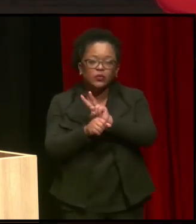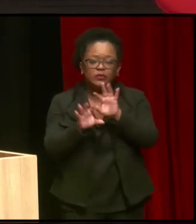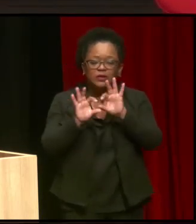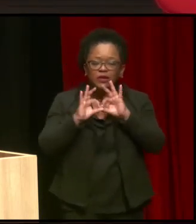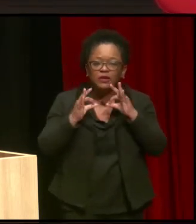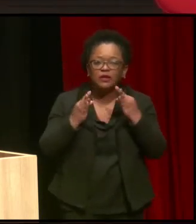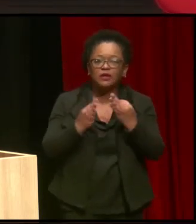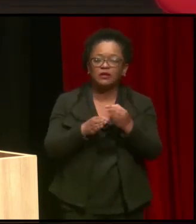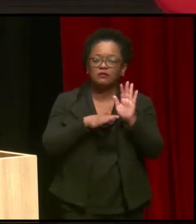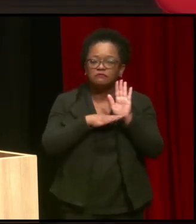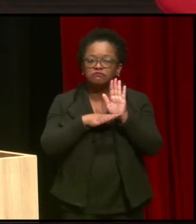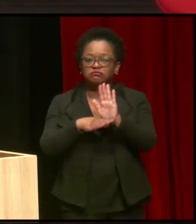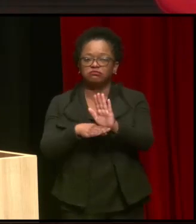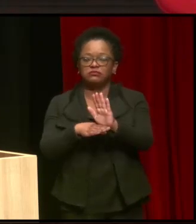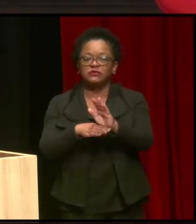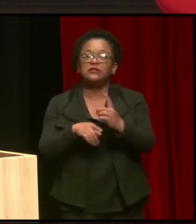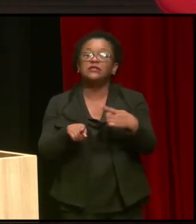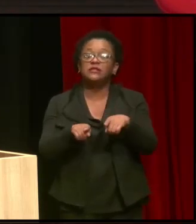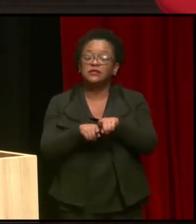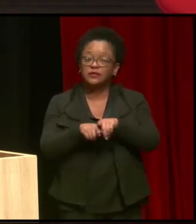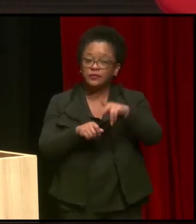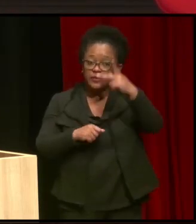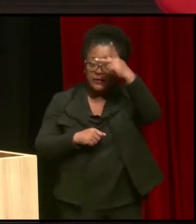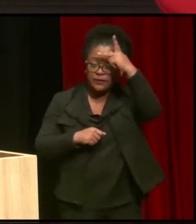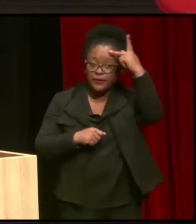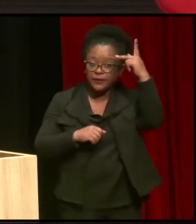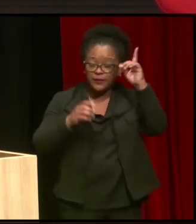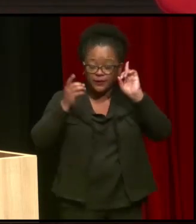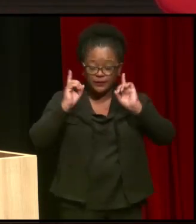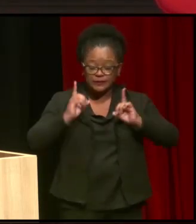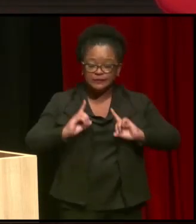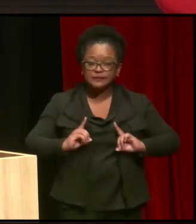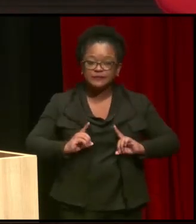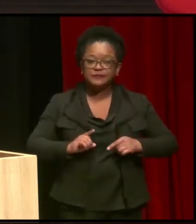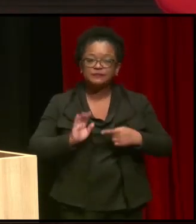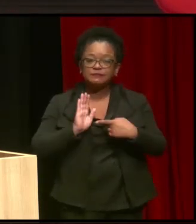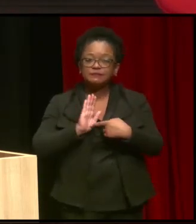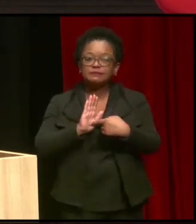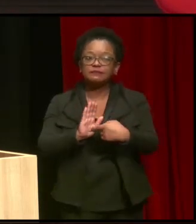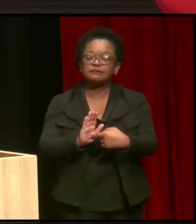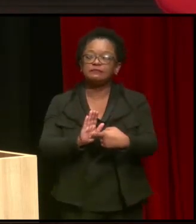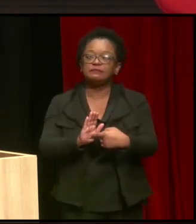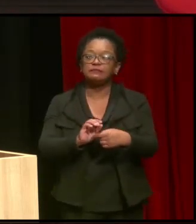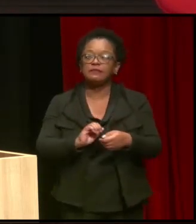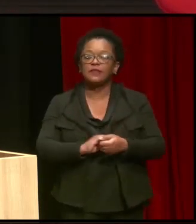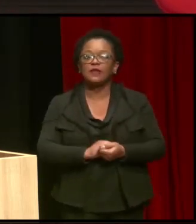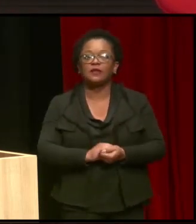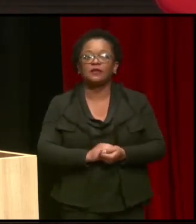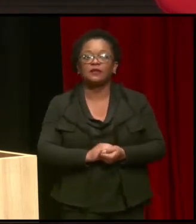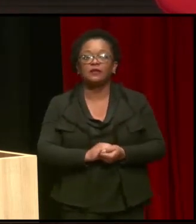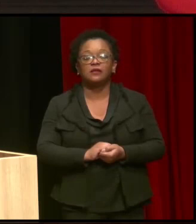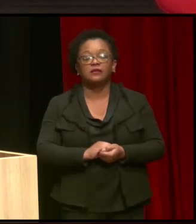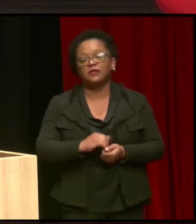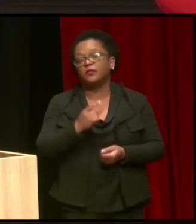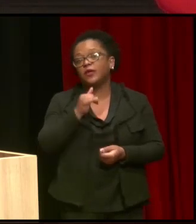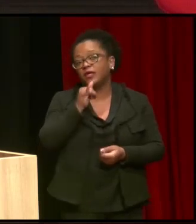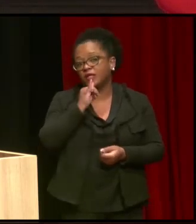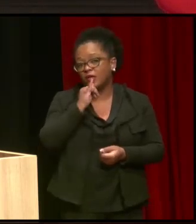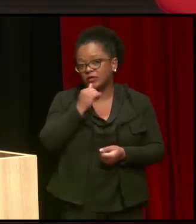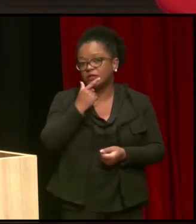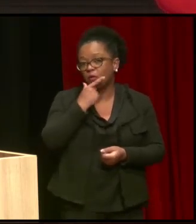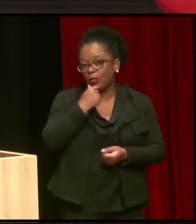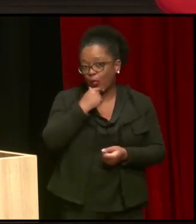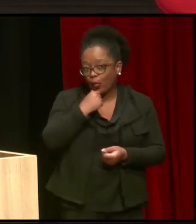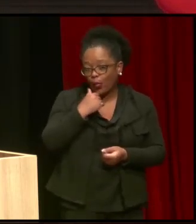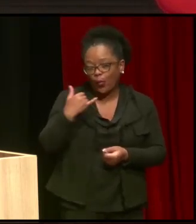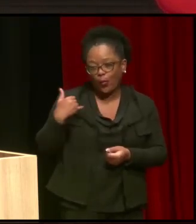que é deficiente mais tarde, como o pastor falou de um homem com 55 anos que ficou cego. Eu